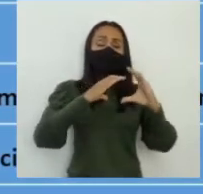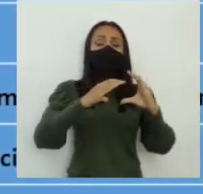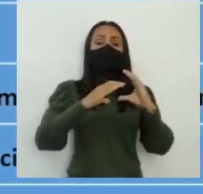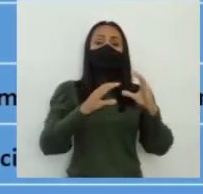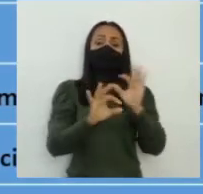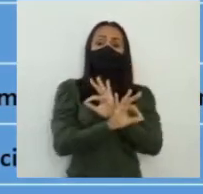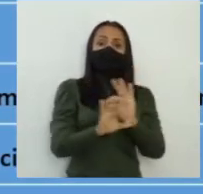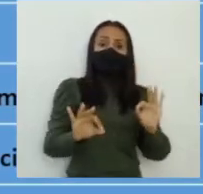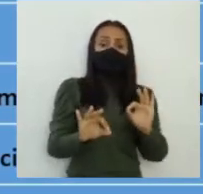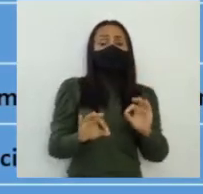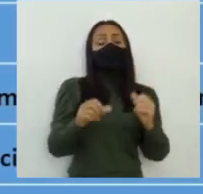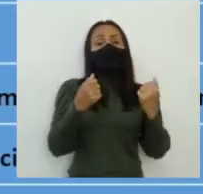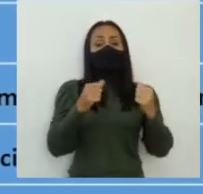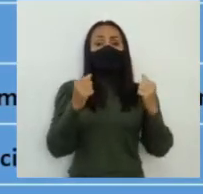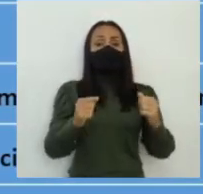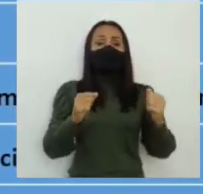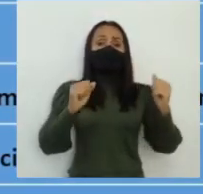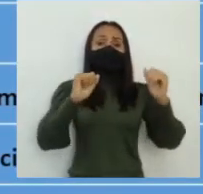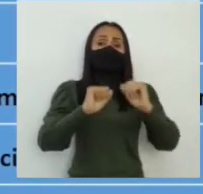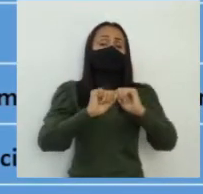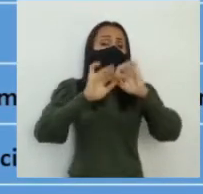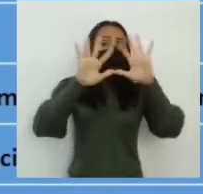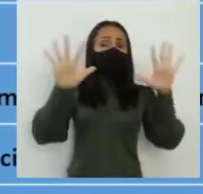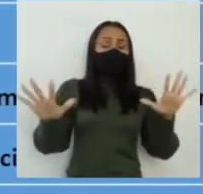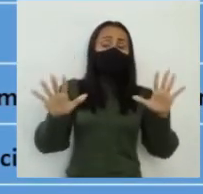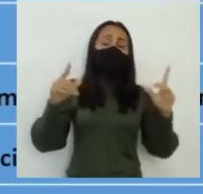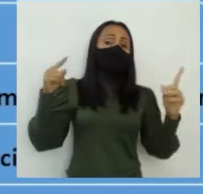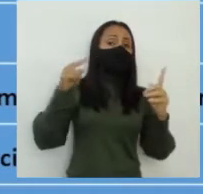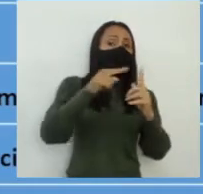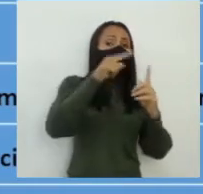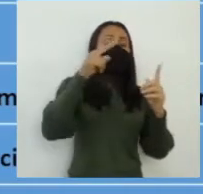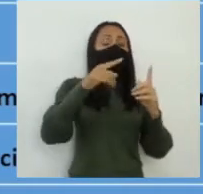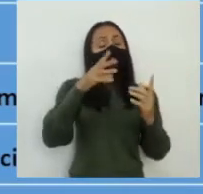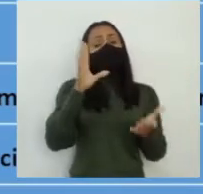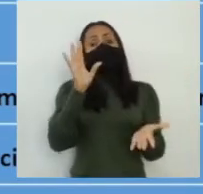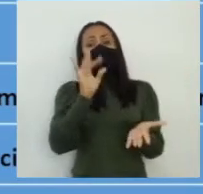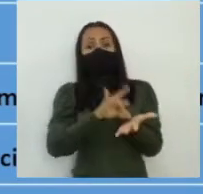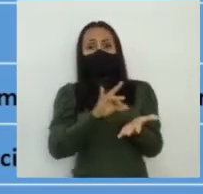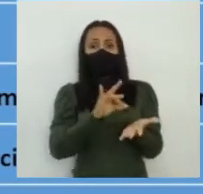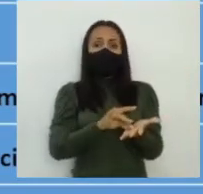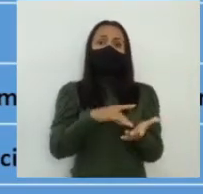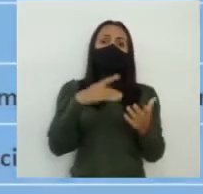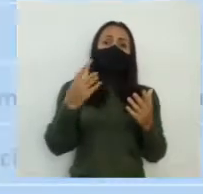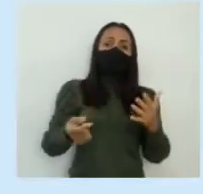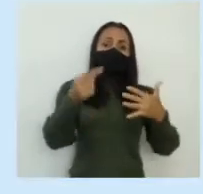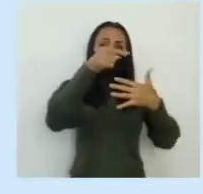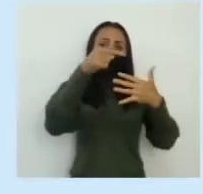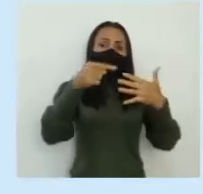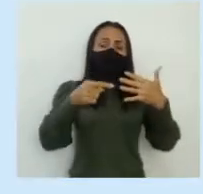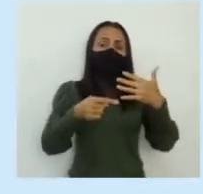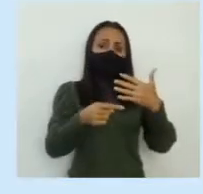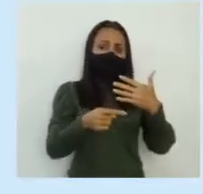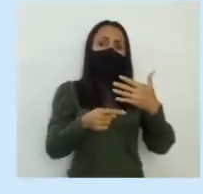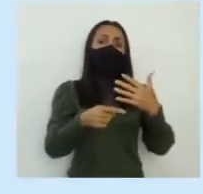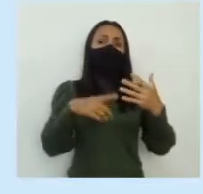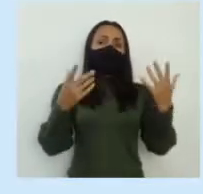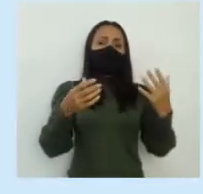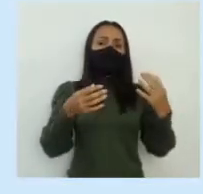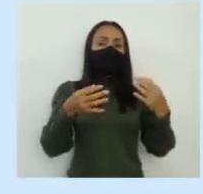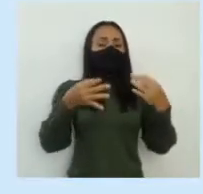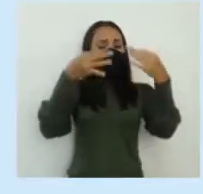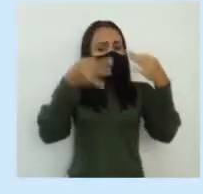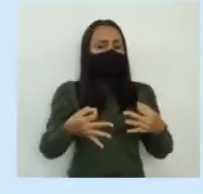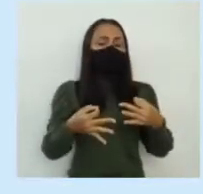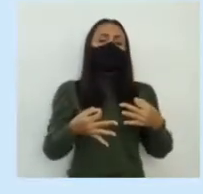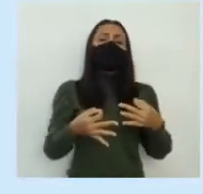ser muito clara, objetiva e realmente ela precisa fechar todos os pontos, não pode ficar nada aberto, ela tem que ser realmente, ela